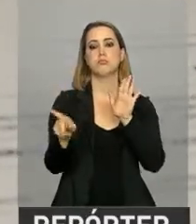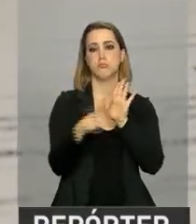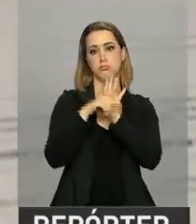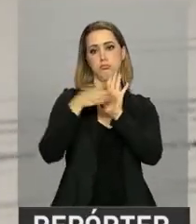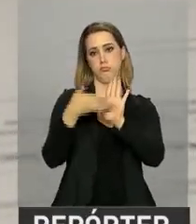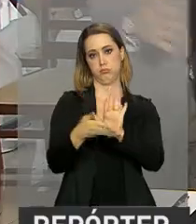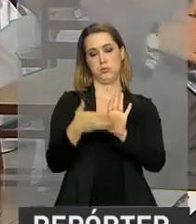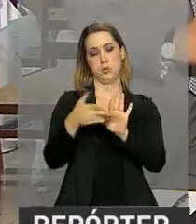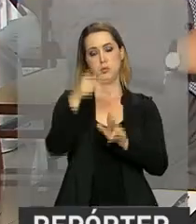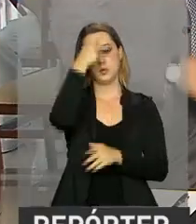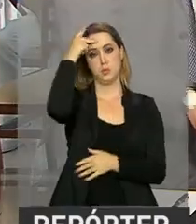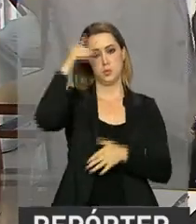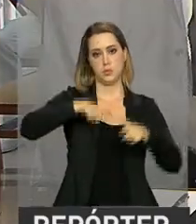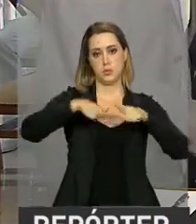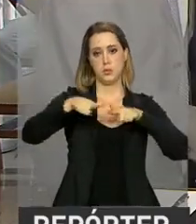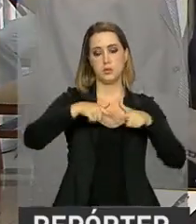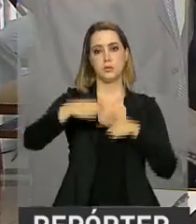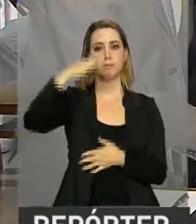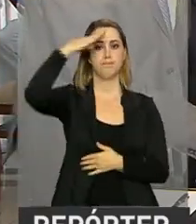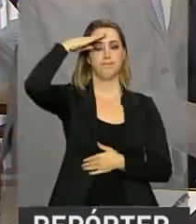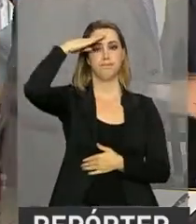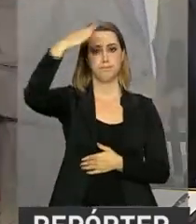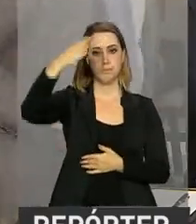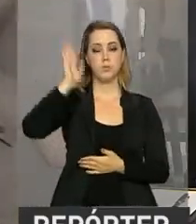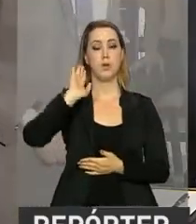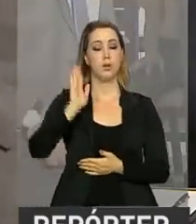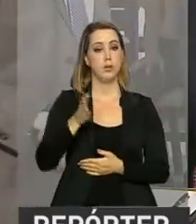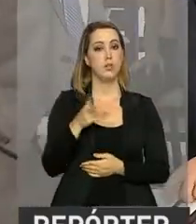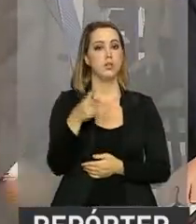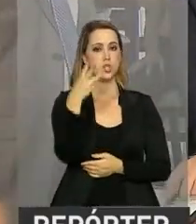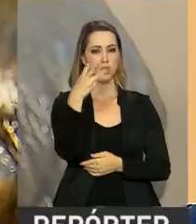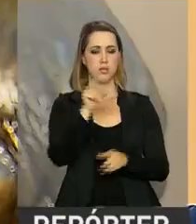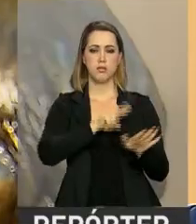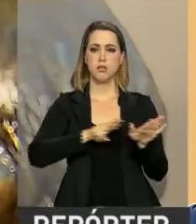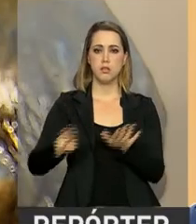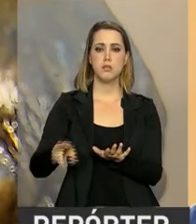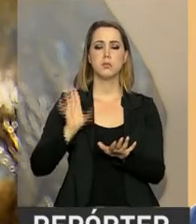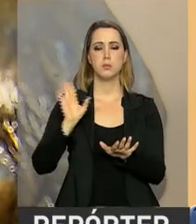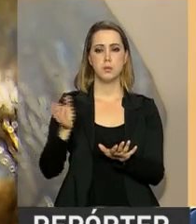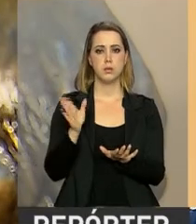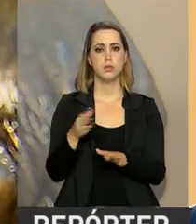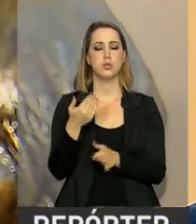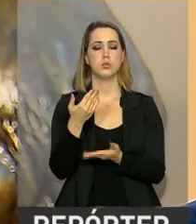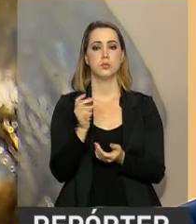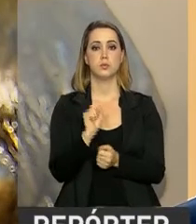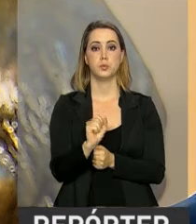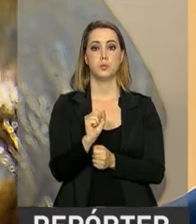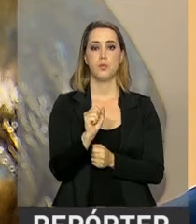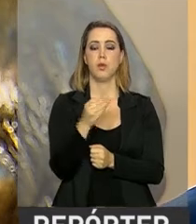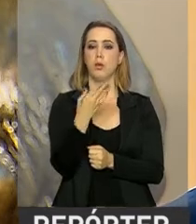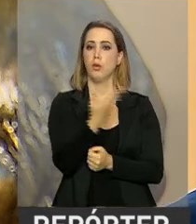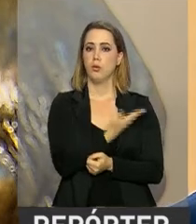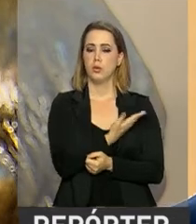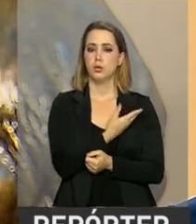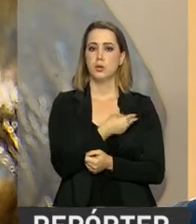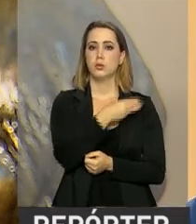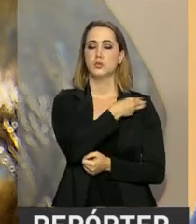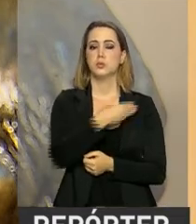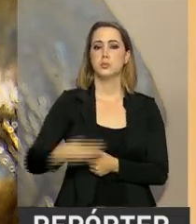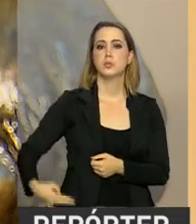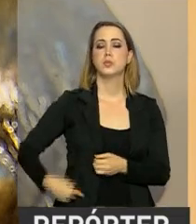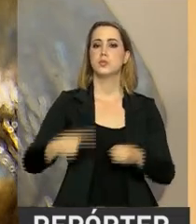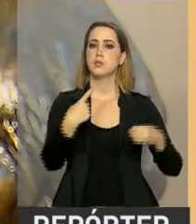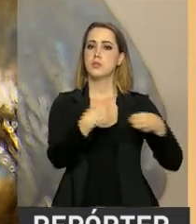O plano de concessão de crédito deve ficar pronto em 3 semanas. Segundo o ministro das Cidades, Bruno